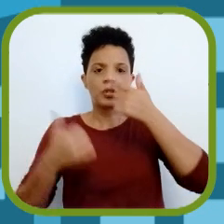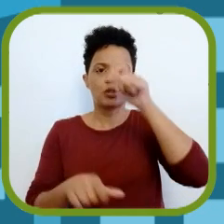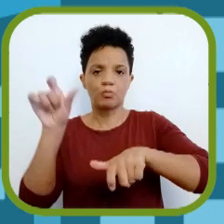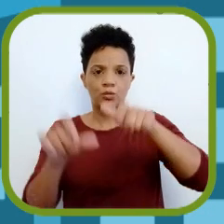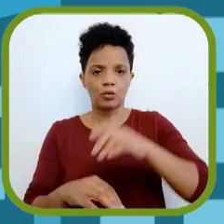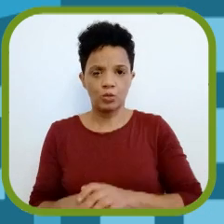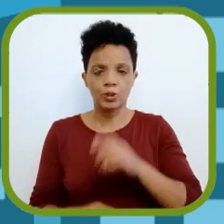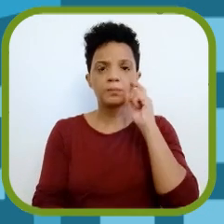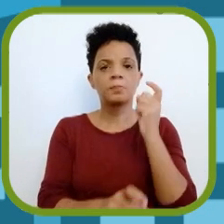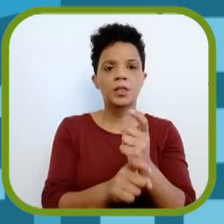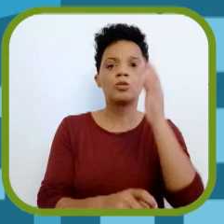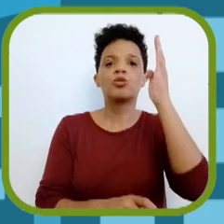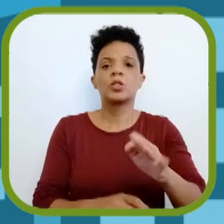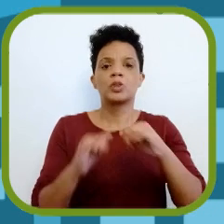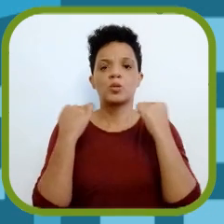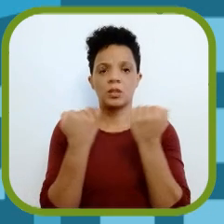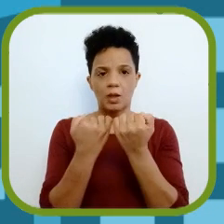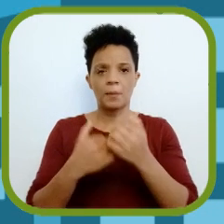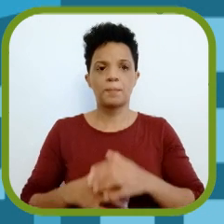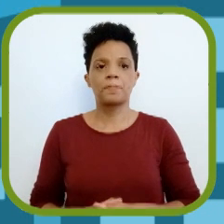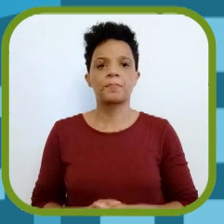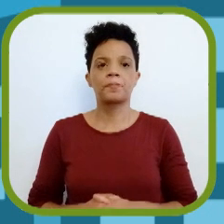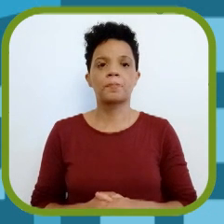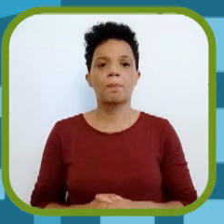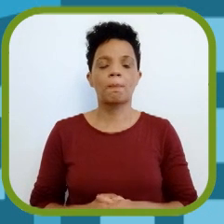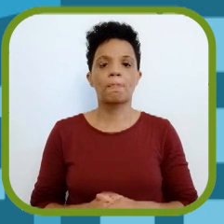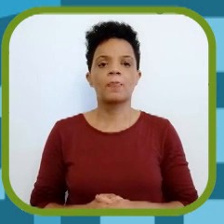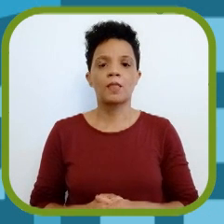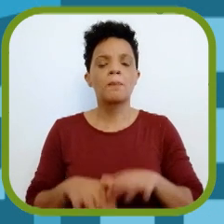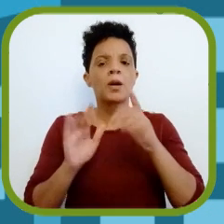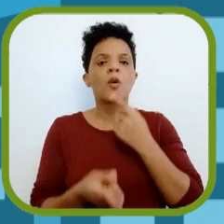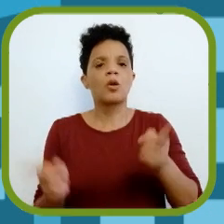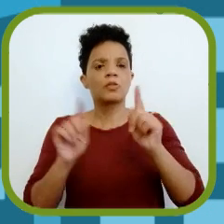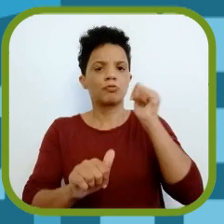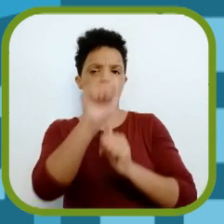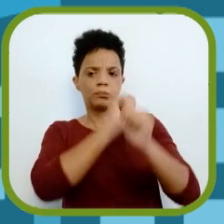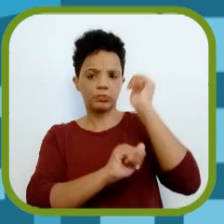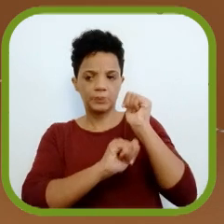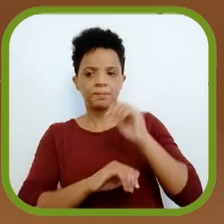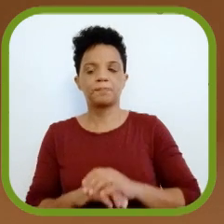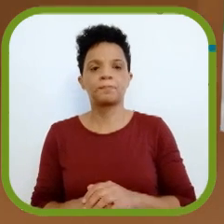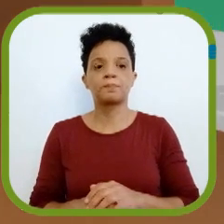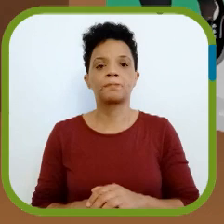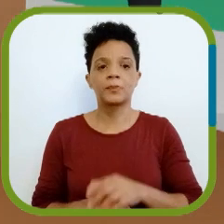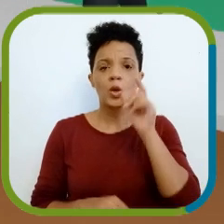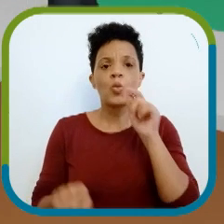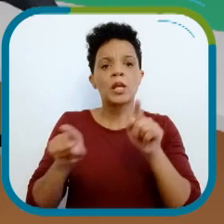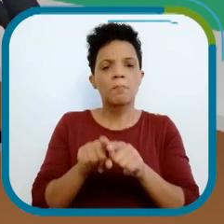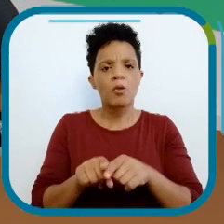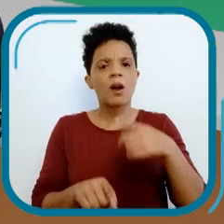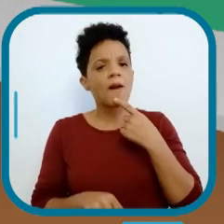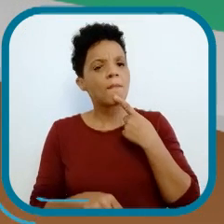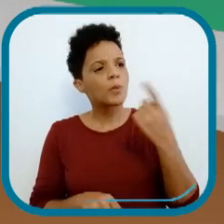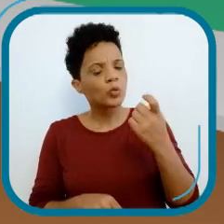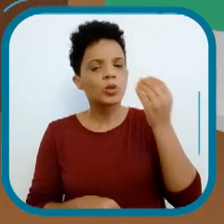sociedade e no bem-estar dos cidadãos que exigem justiça social. Mas vamos voltar a Luana. O irmão de Luana